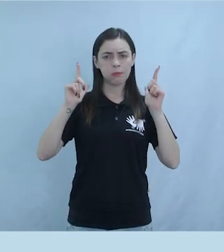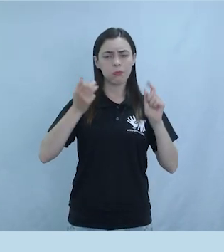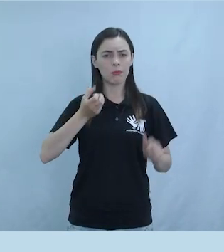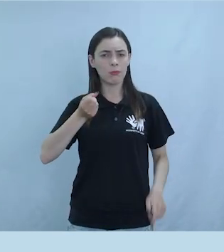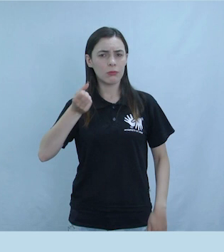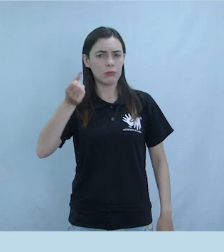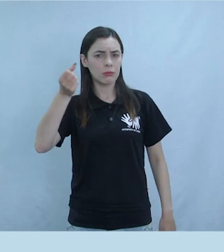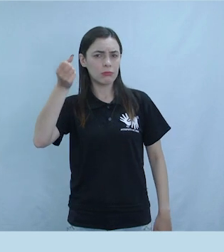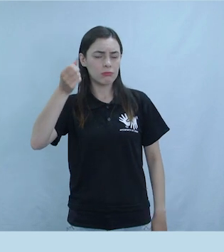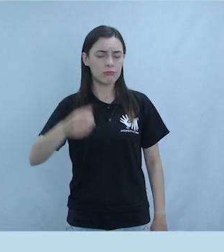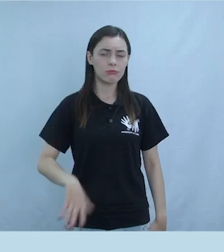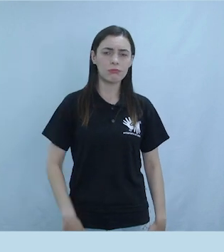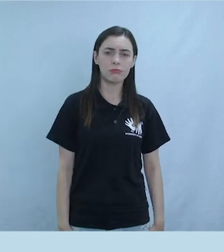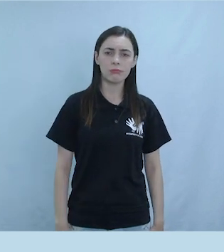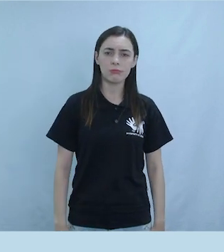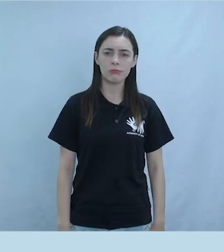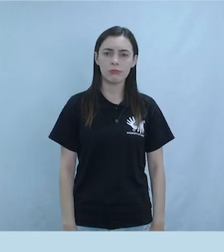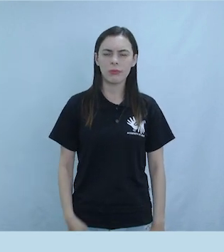Aventureiros viajantes.